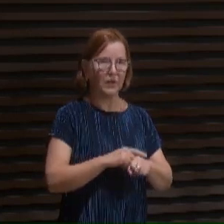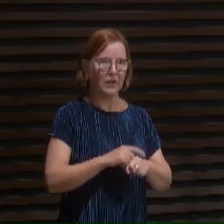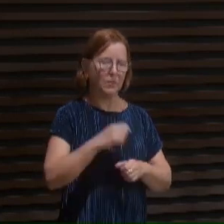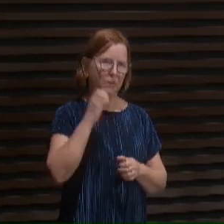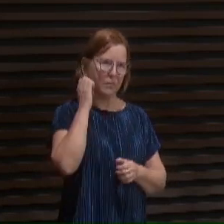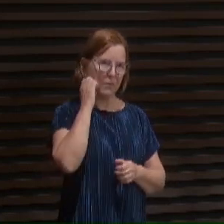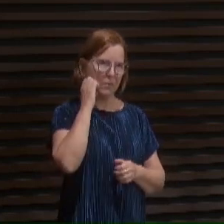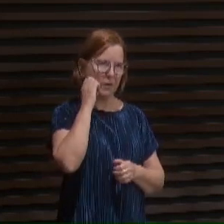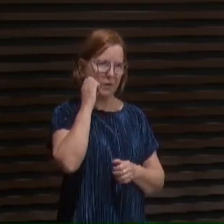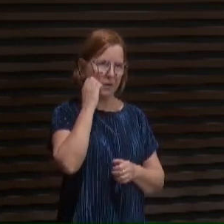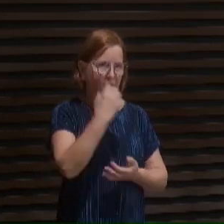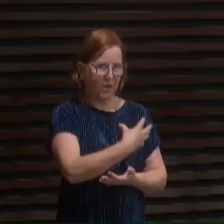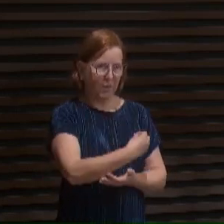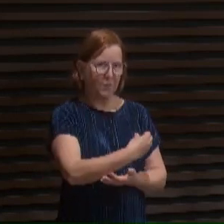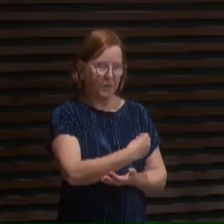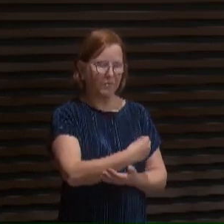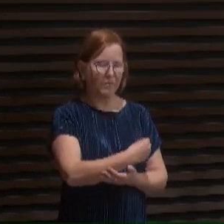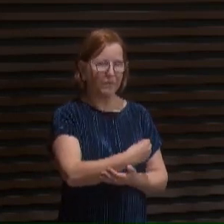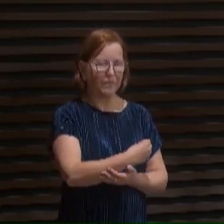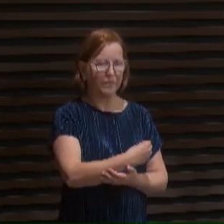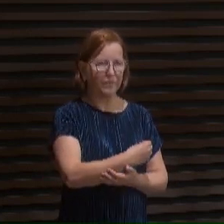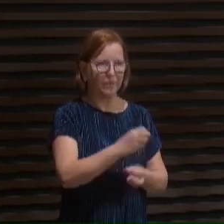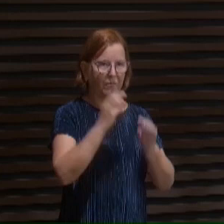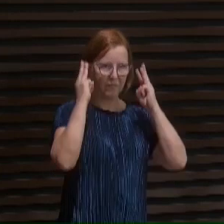Joquebede, amamentou o